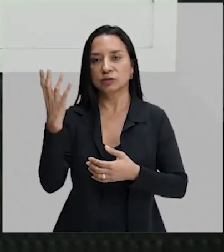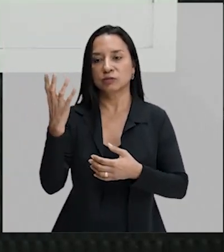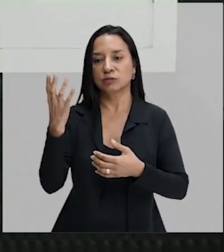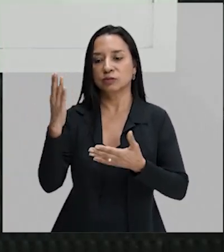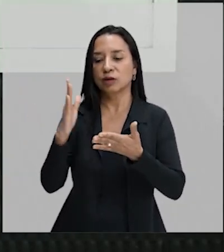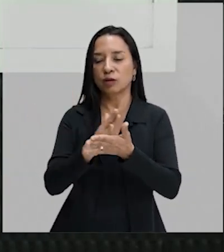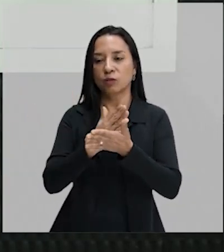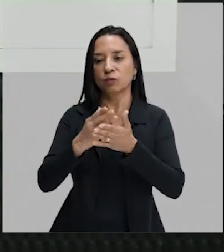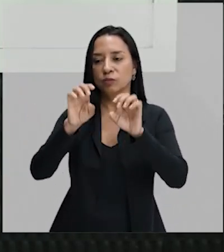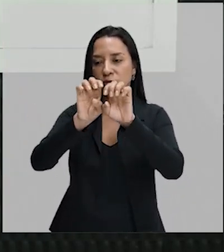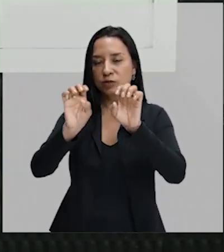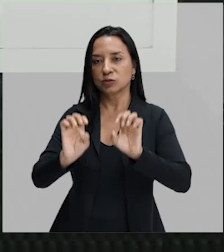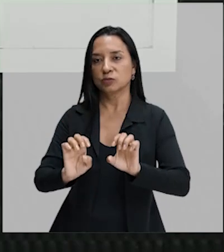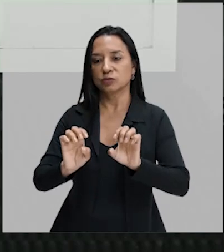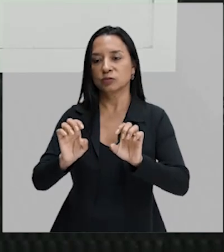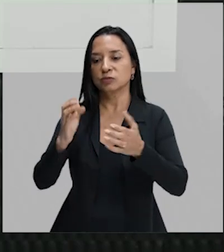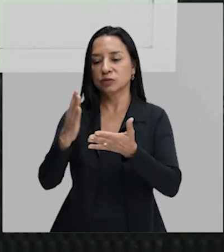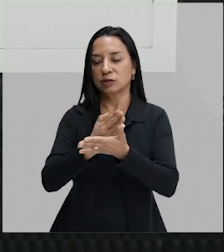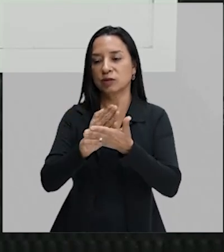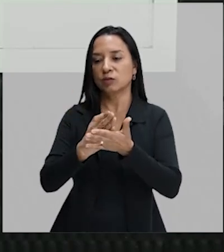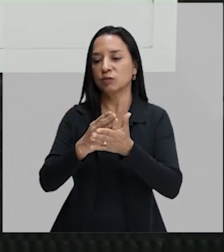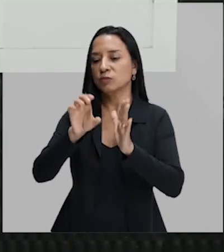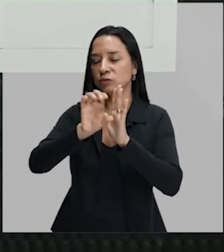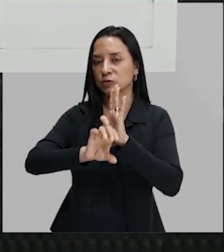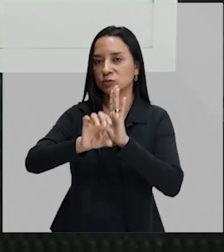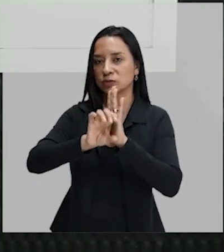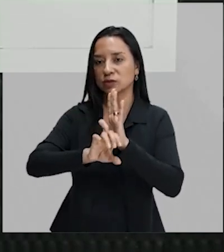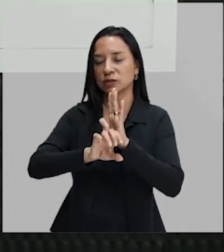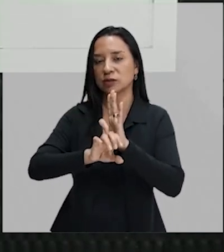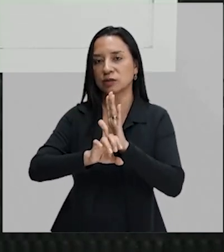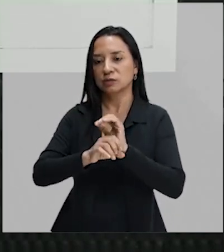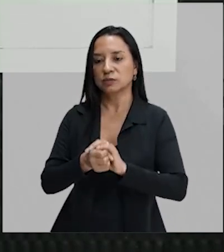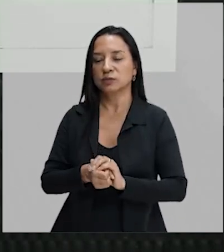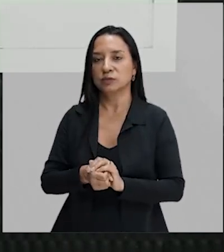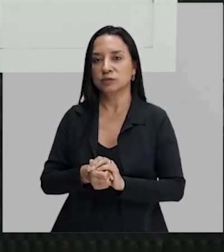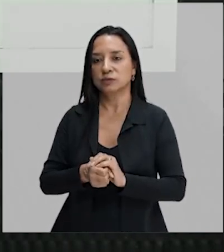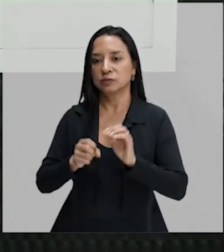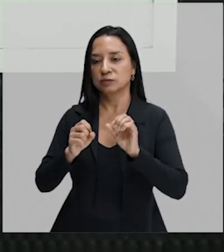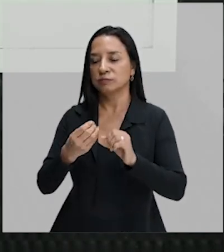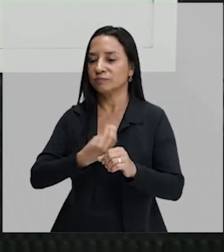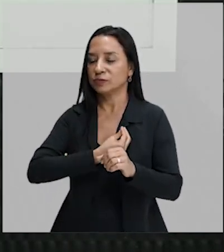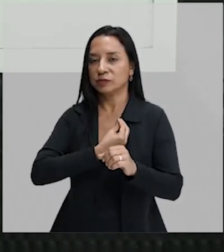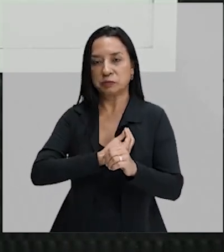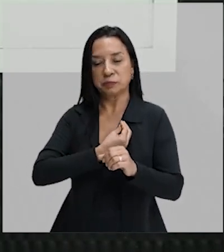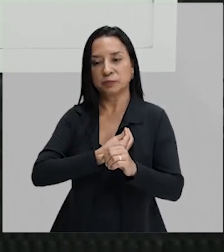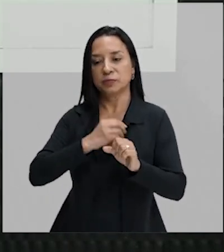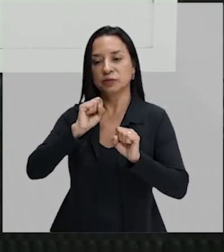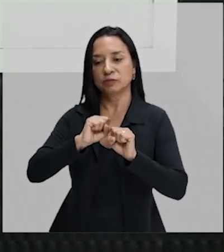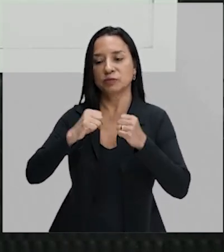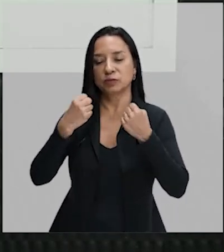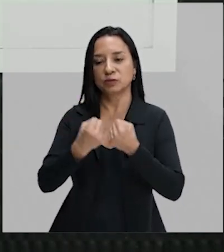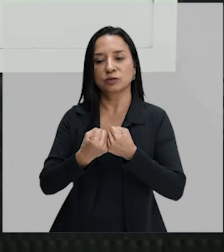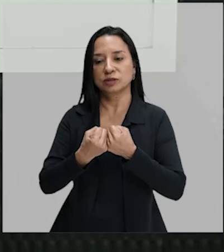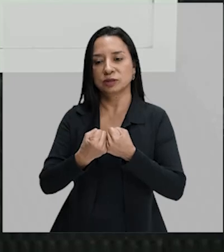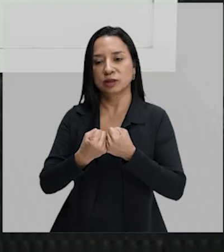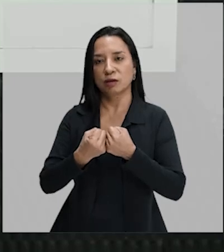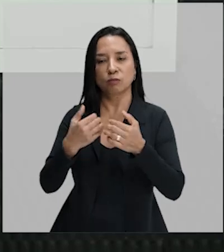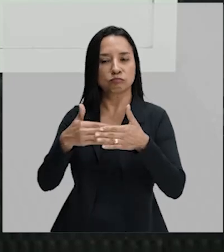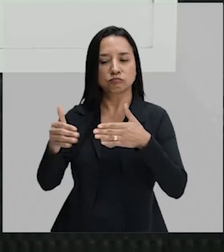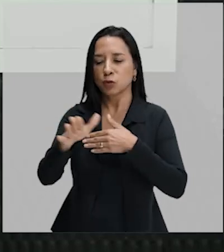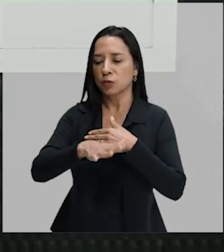alguns conceitos, alguns fundamentos até da vida social, da vida psíquica, da vida econômica, qualquer